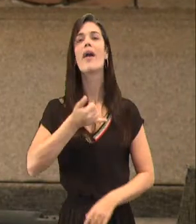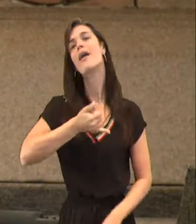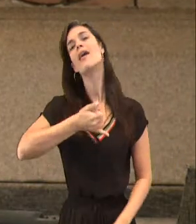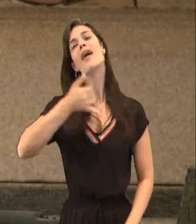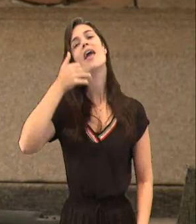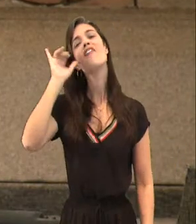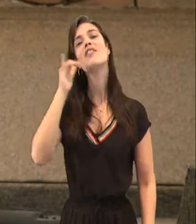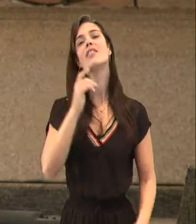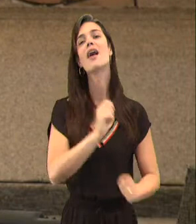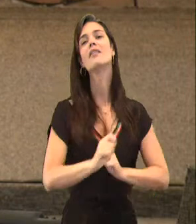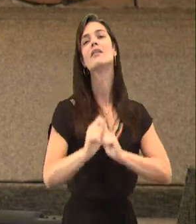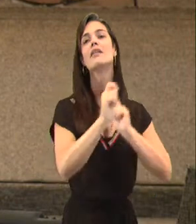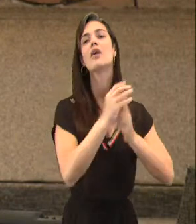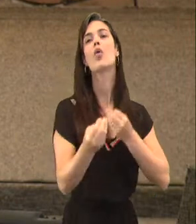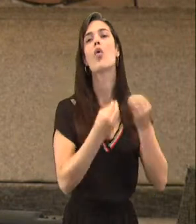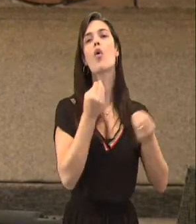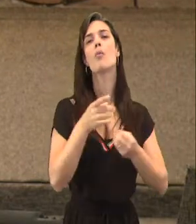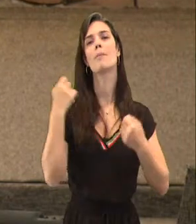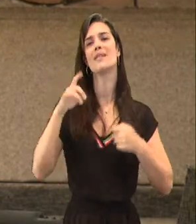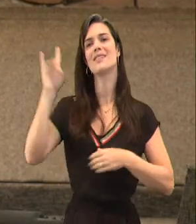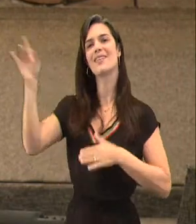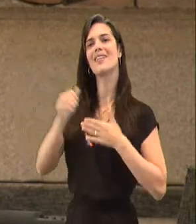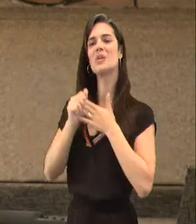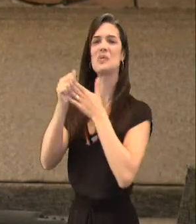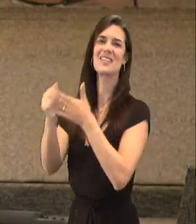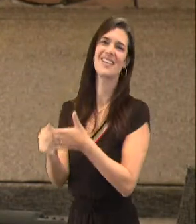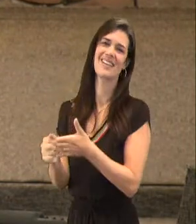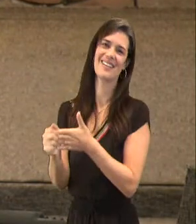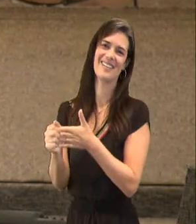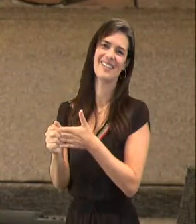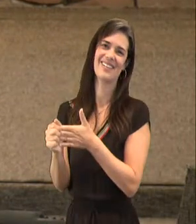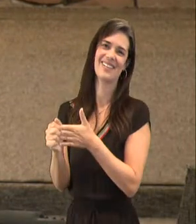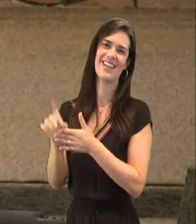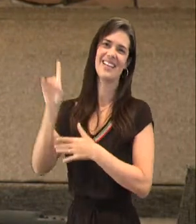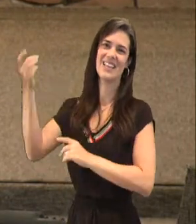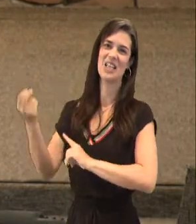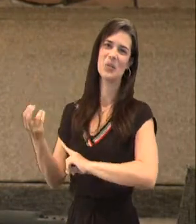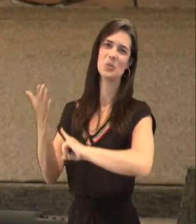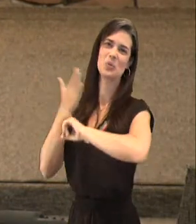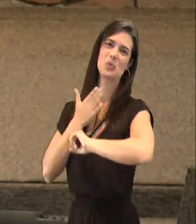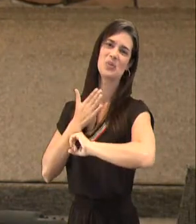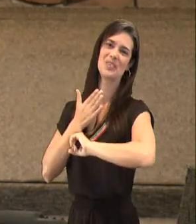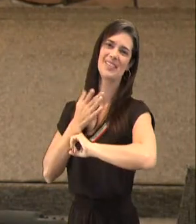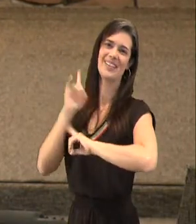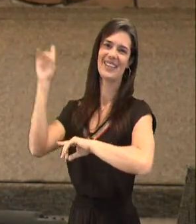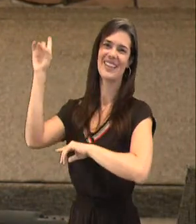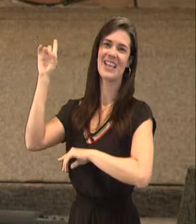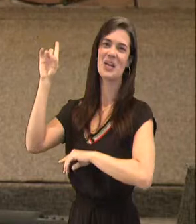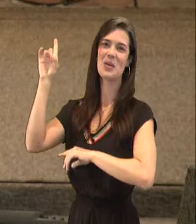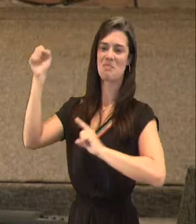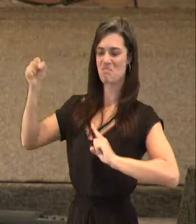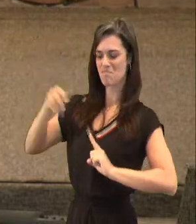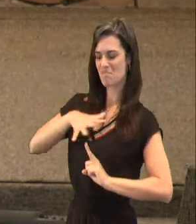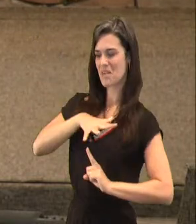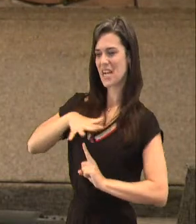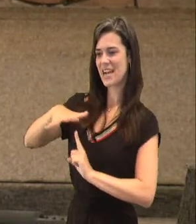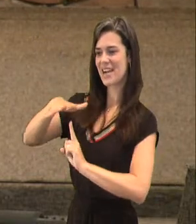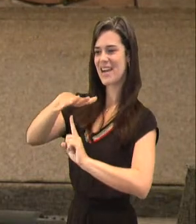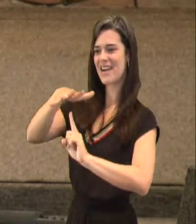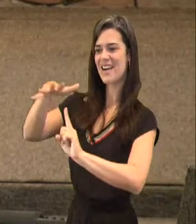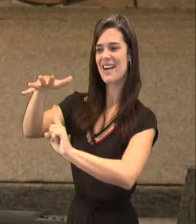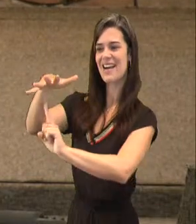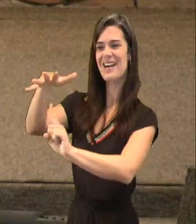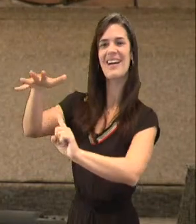Senhor direcionar nossos passos, ou seja, se Ele guiar o caminho da minha e da sua vida, se Ele guiar todas as